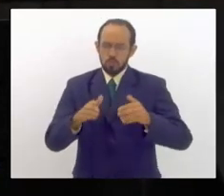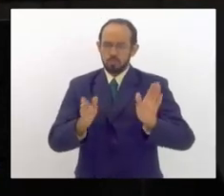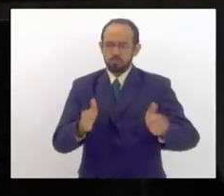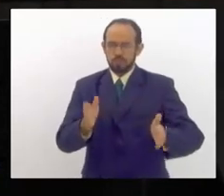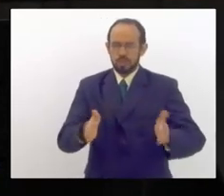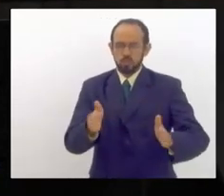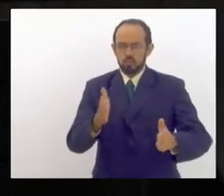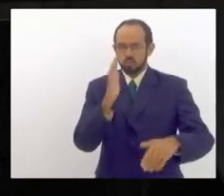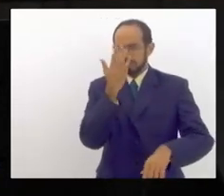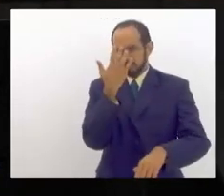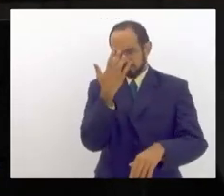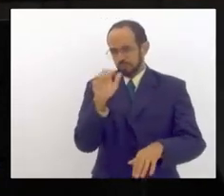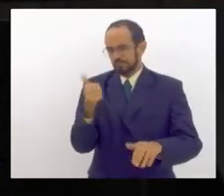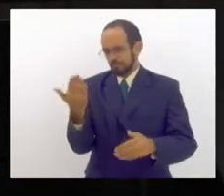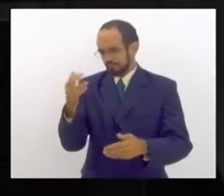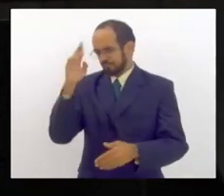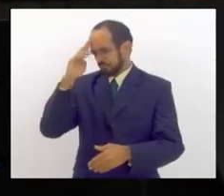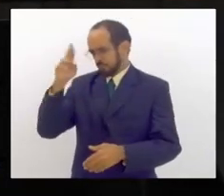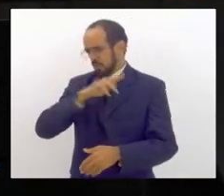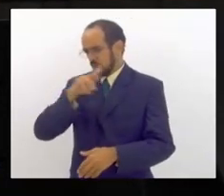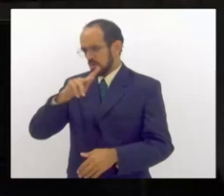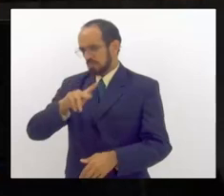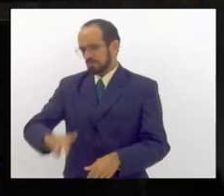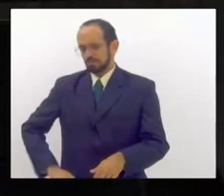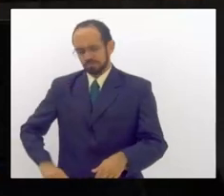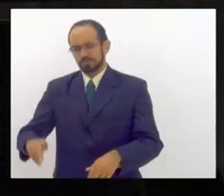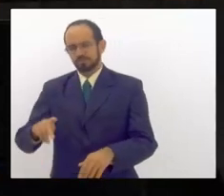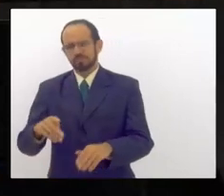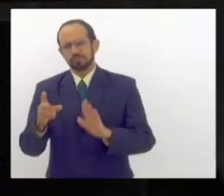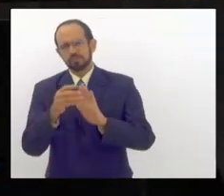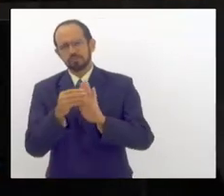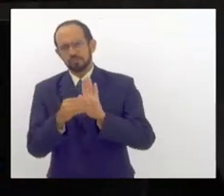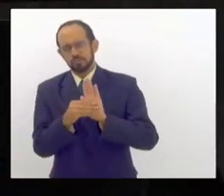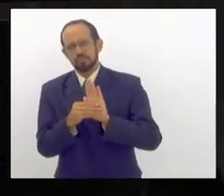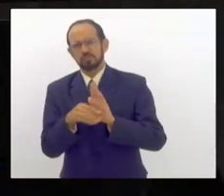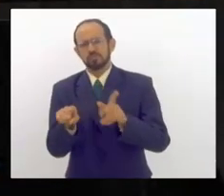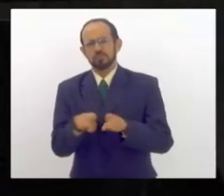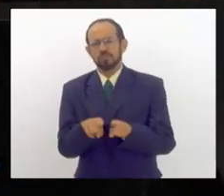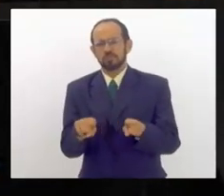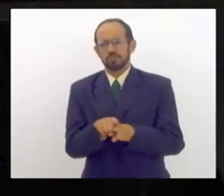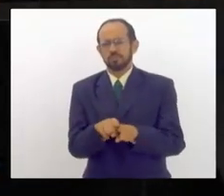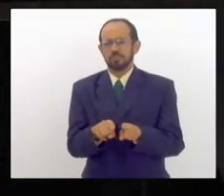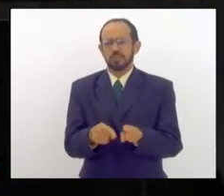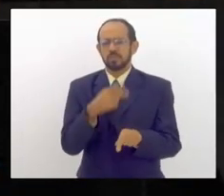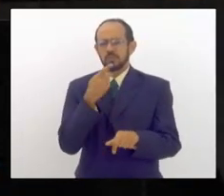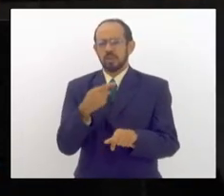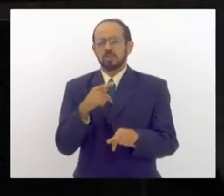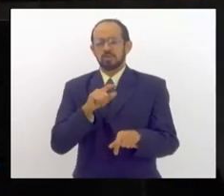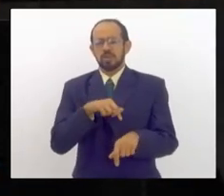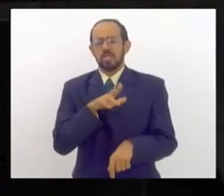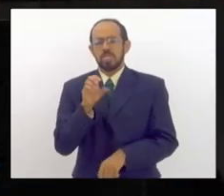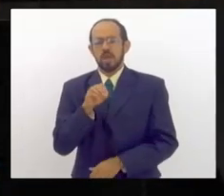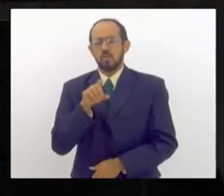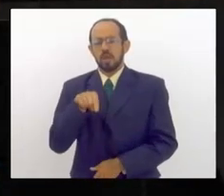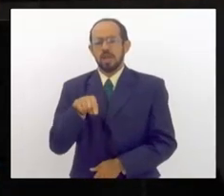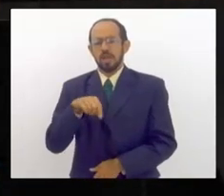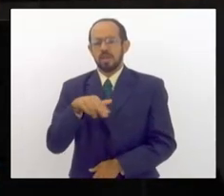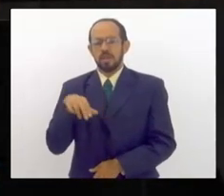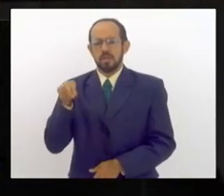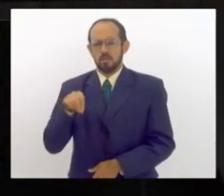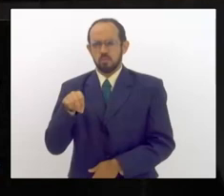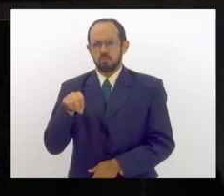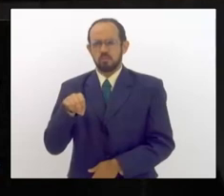senhora presidenta, que fica aqui o nosso registro e falando que, e reafirmando que não é não, em